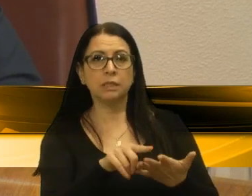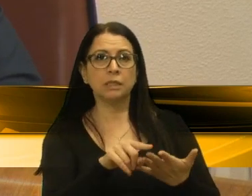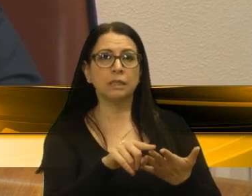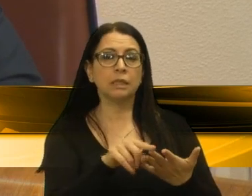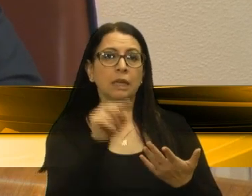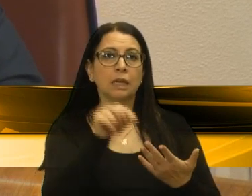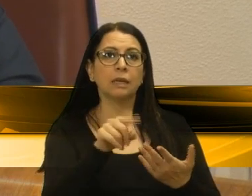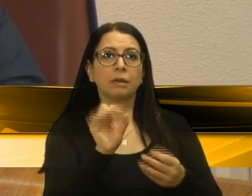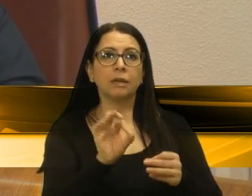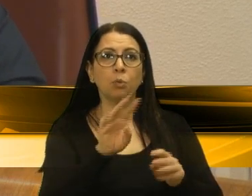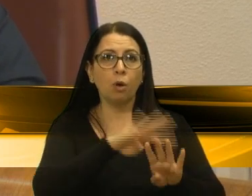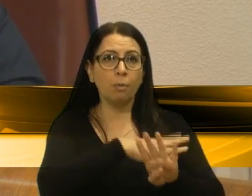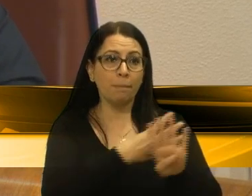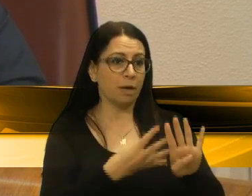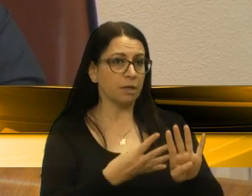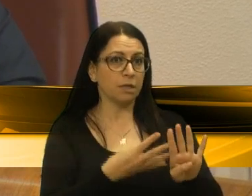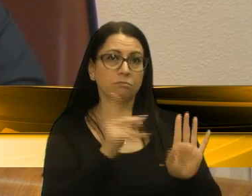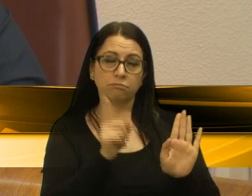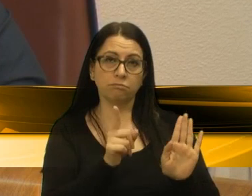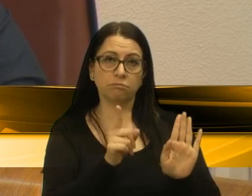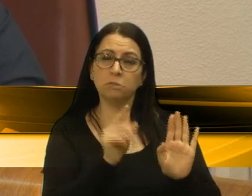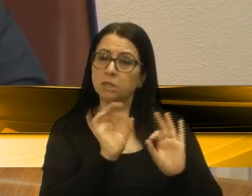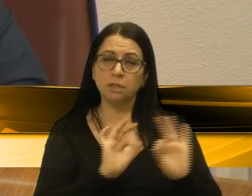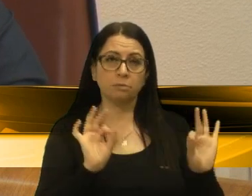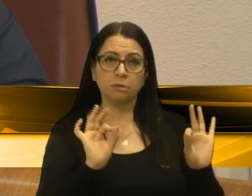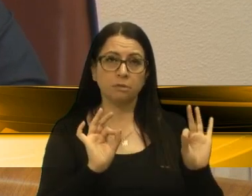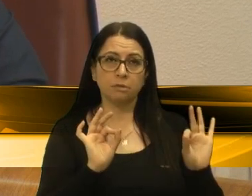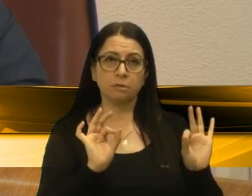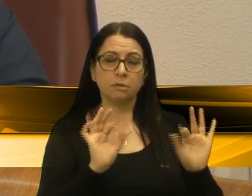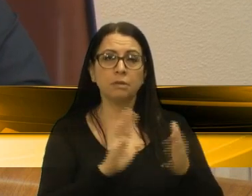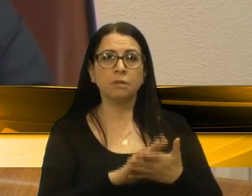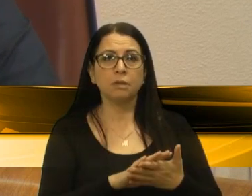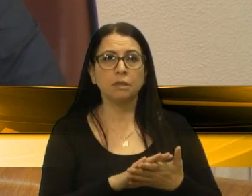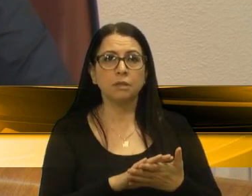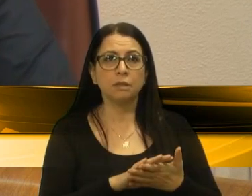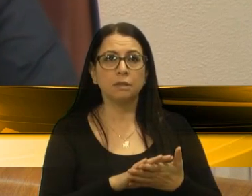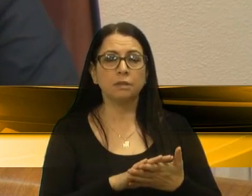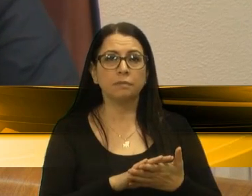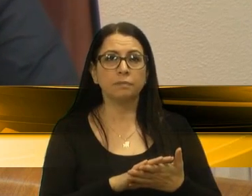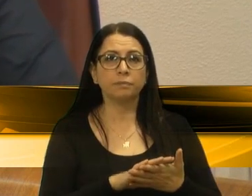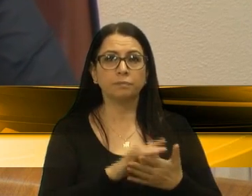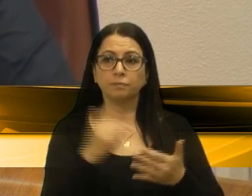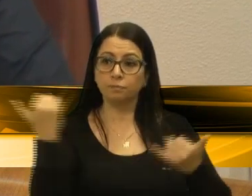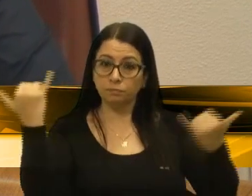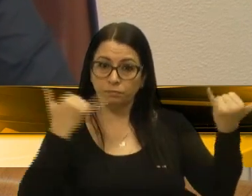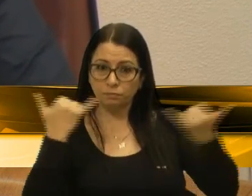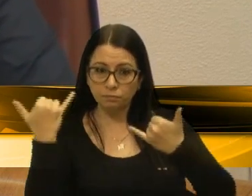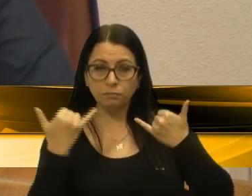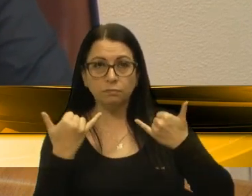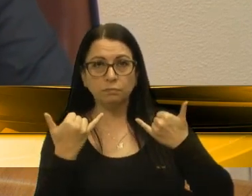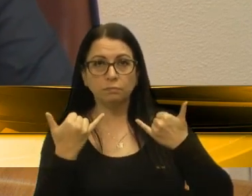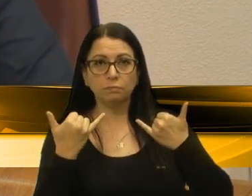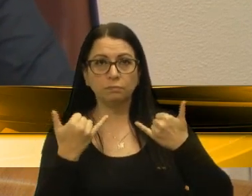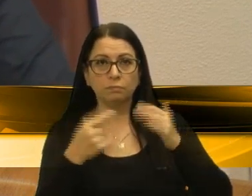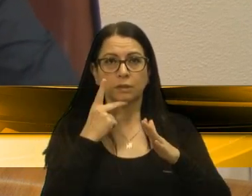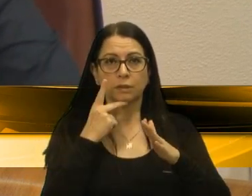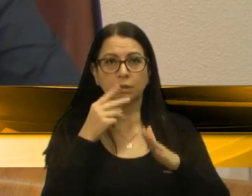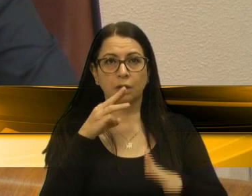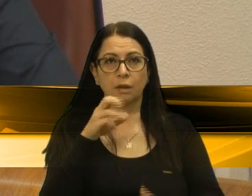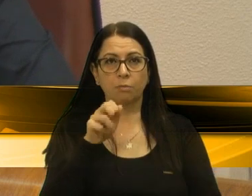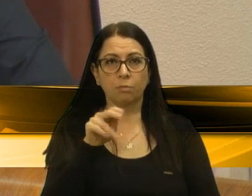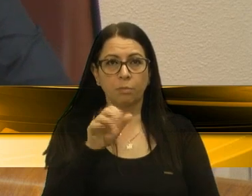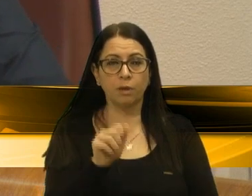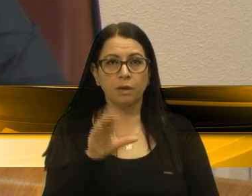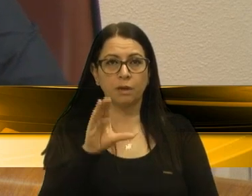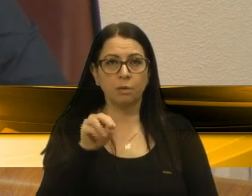controle do número de passageiros do transporte coletivo. Isso é de estranhar muito. E é de estranhar mais porque, em 2009,